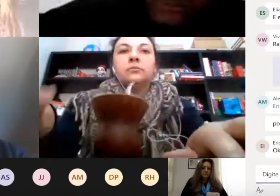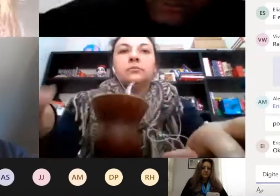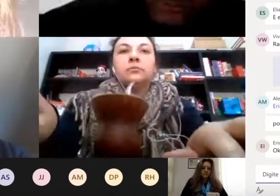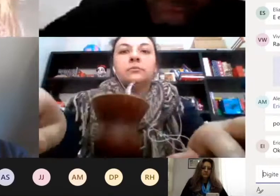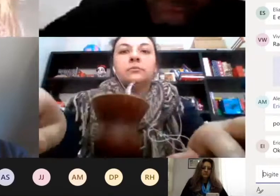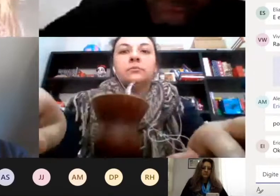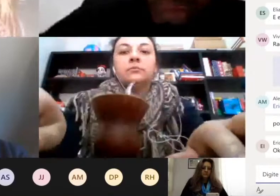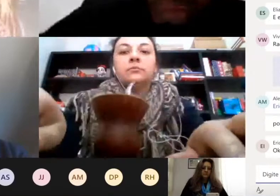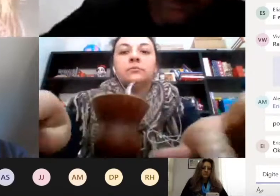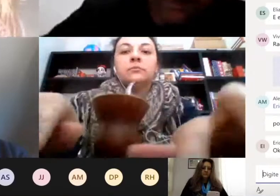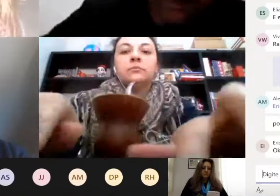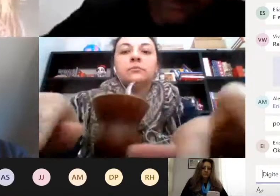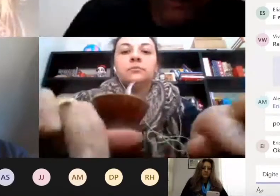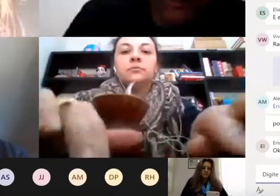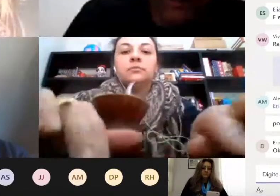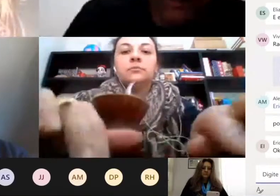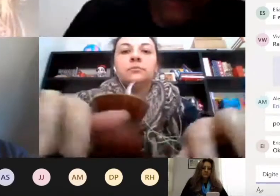ouvi-lo.